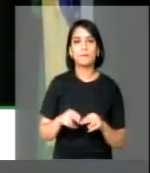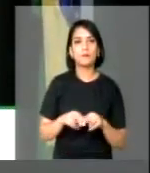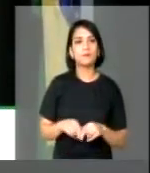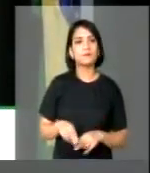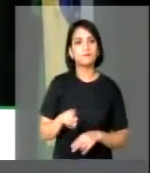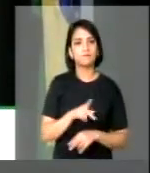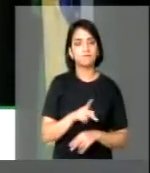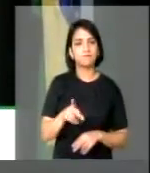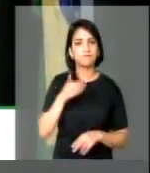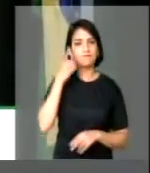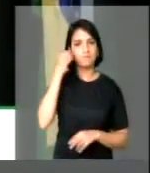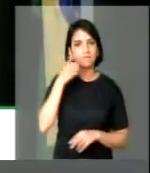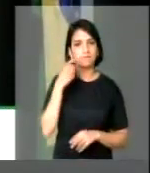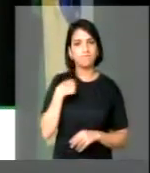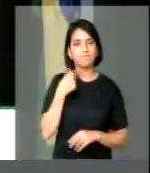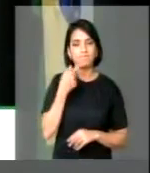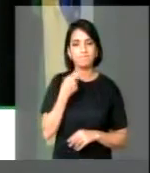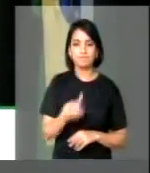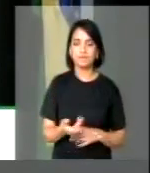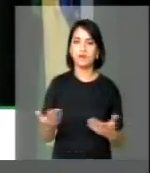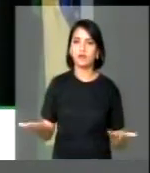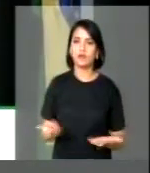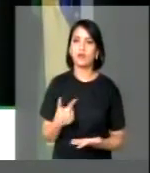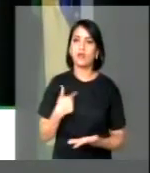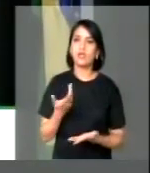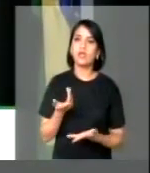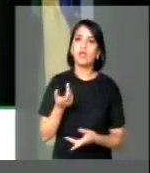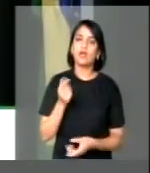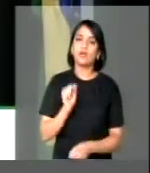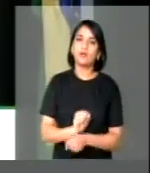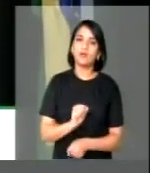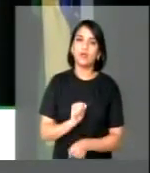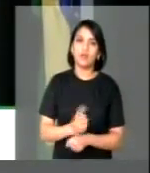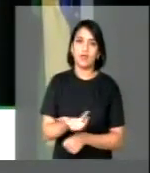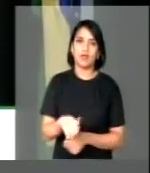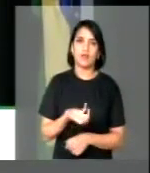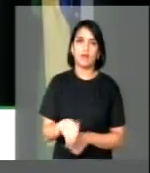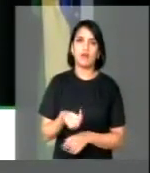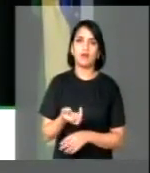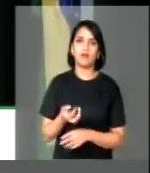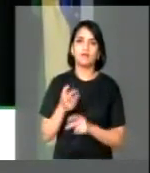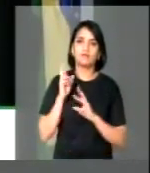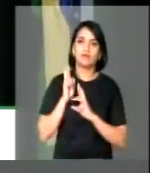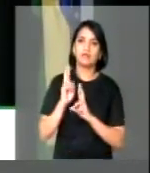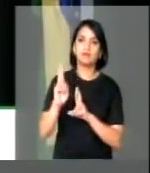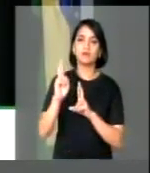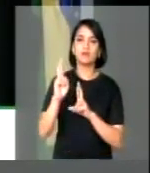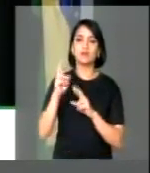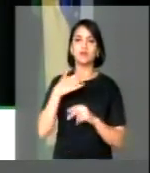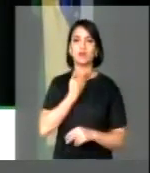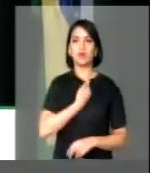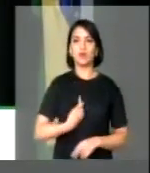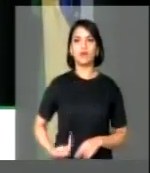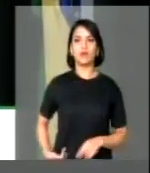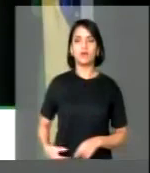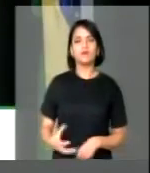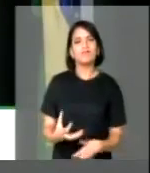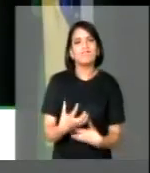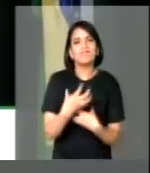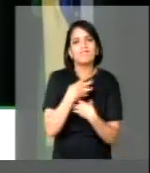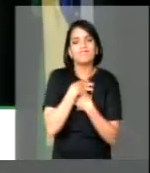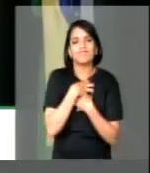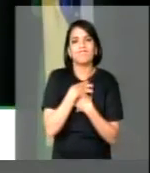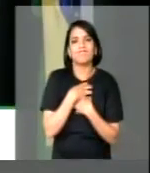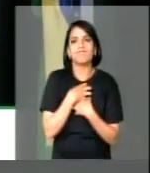parlamentares, espero que o governador tenha sensibilidade, e já que